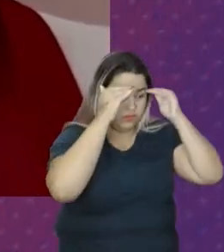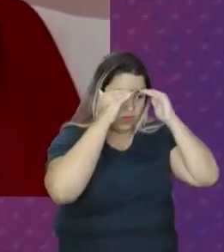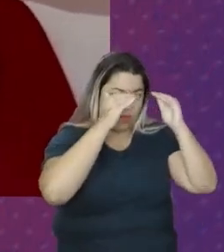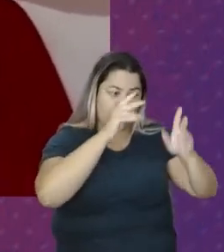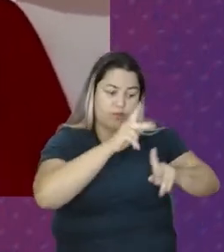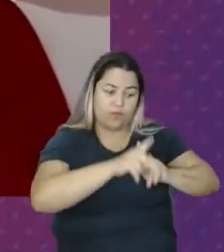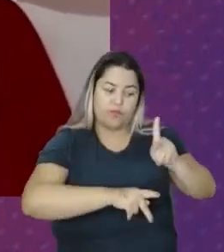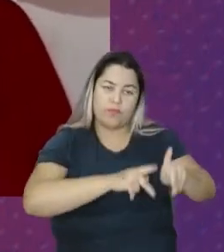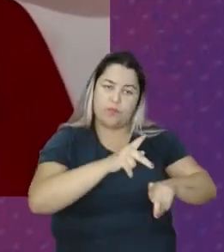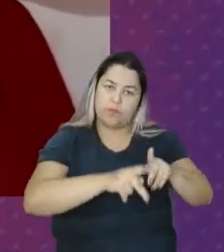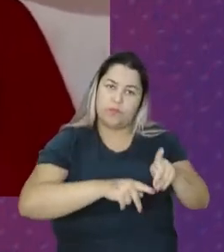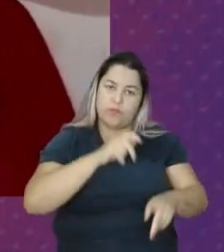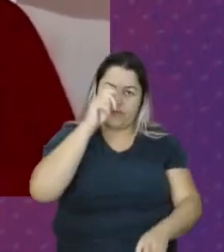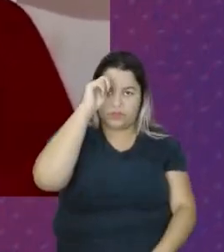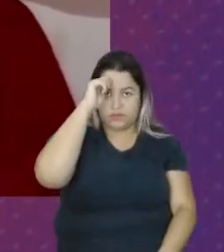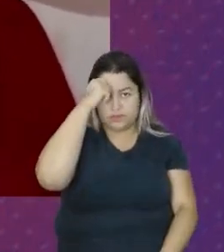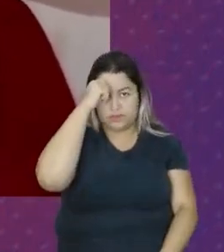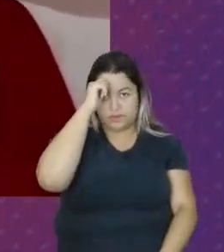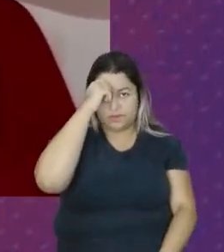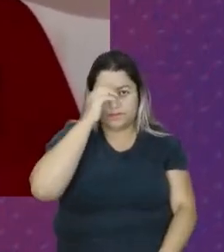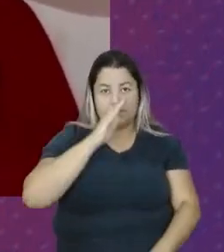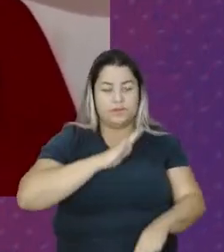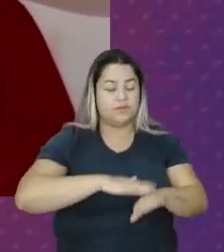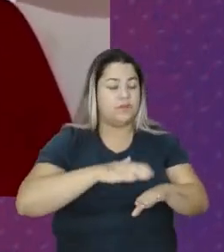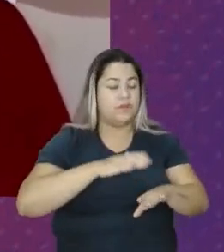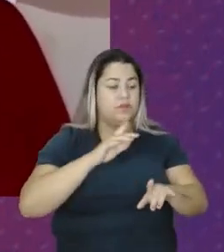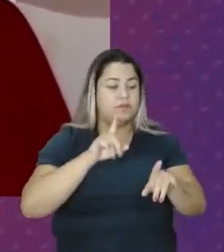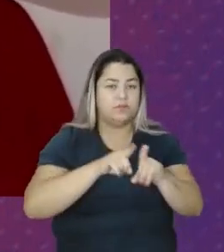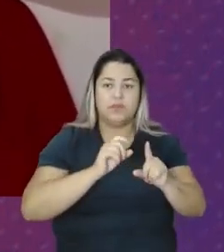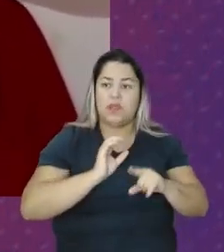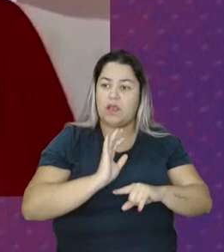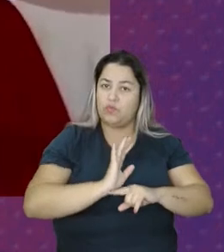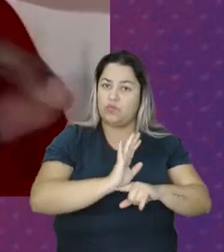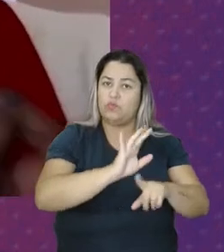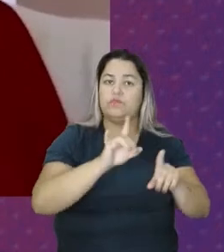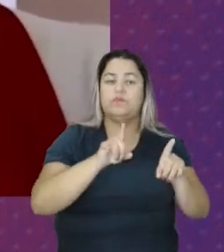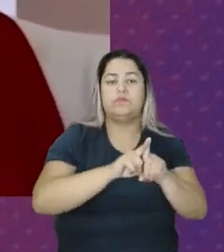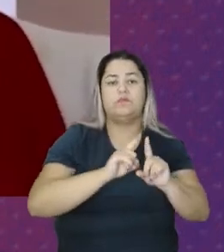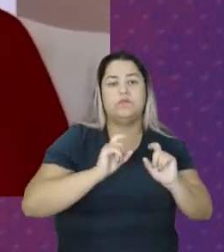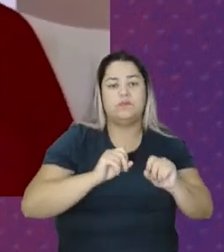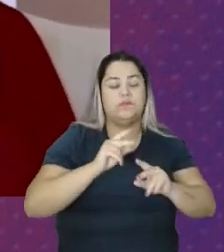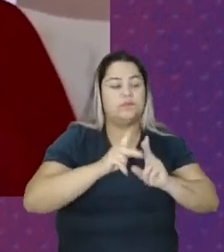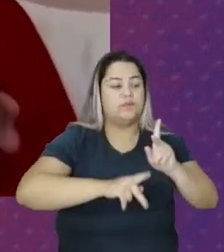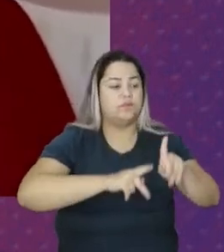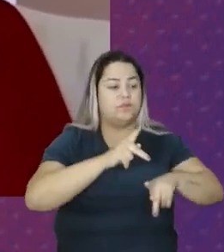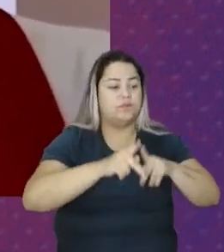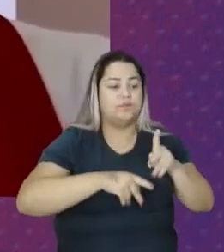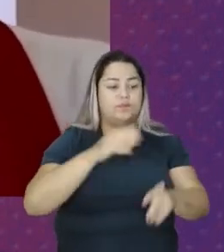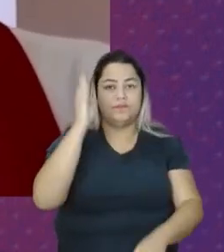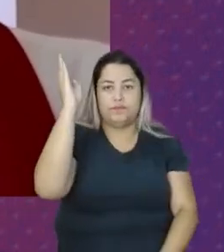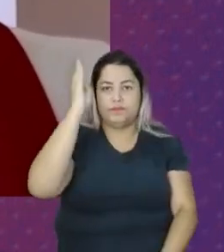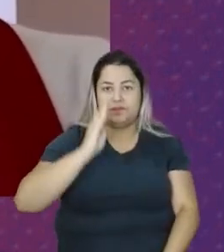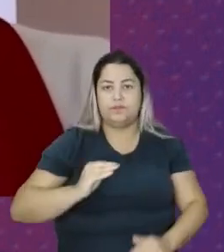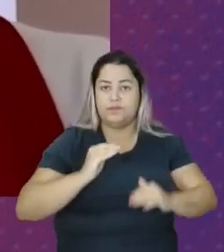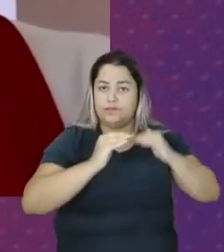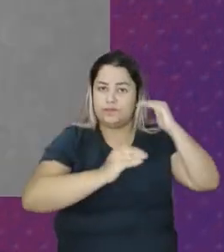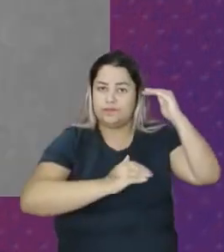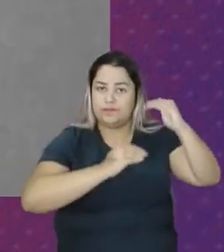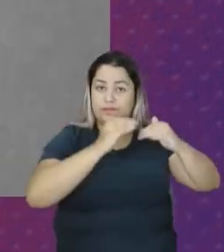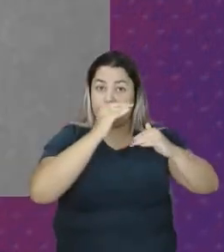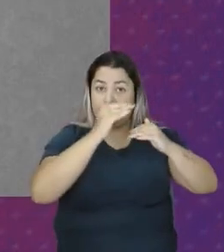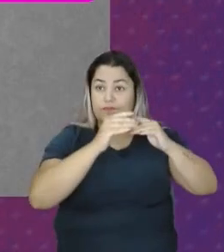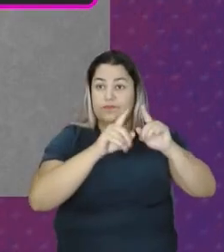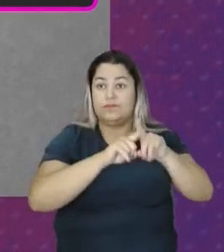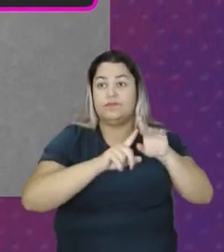negro em sua mais absoluta contribuição ao povo brasileiro, que foi no desenvolvimento. Então,